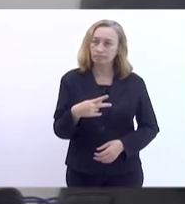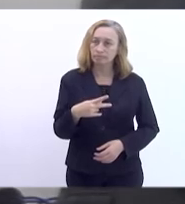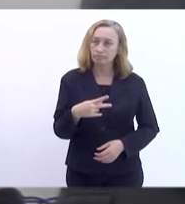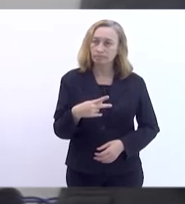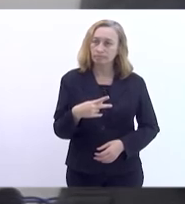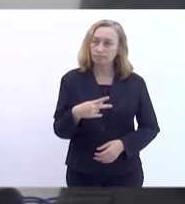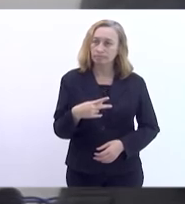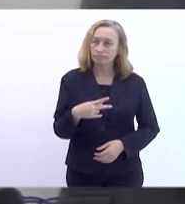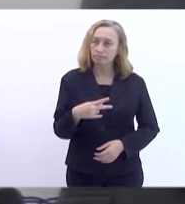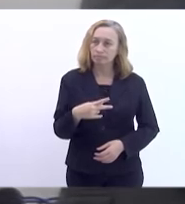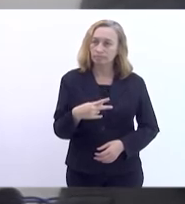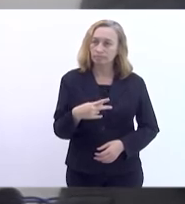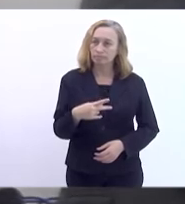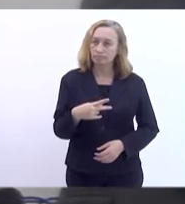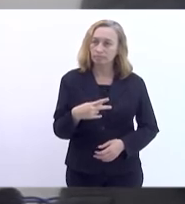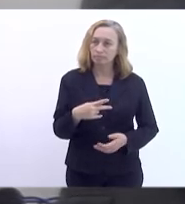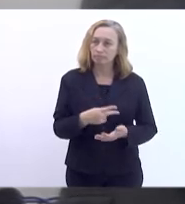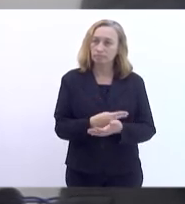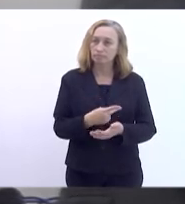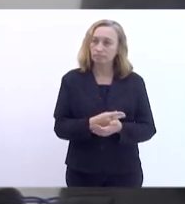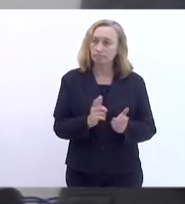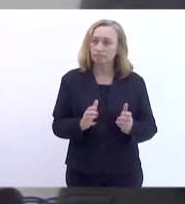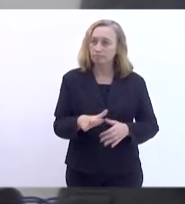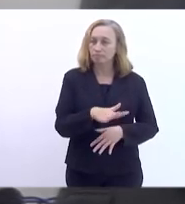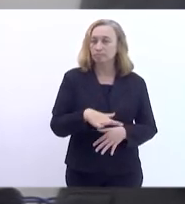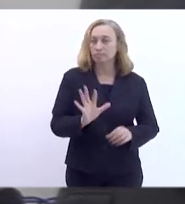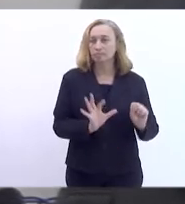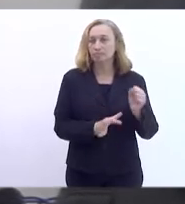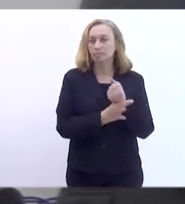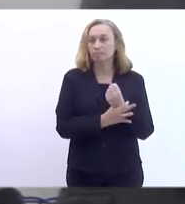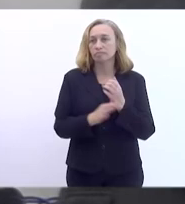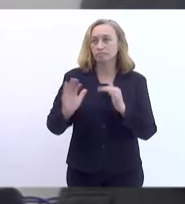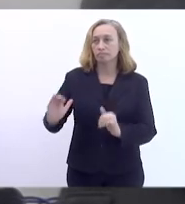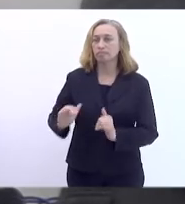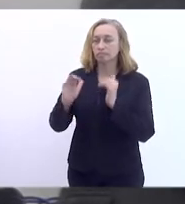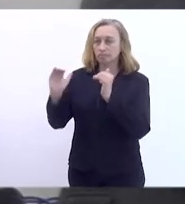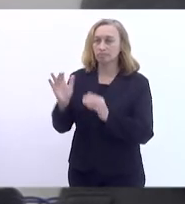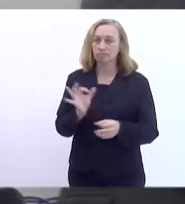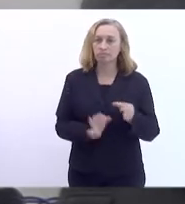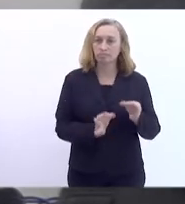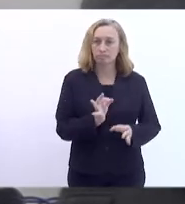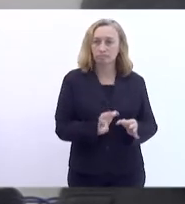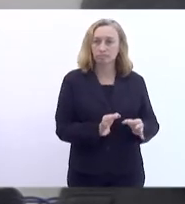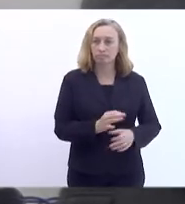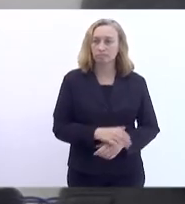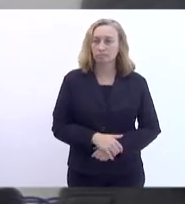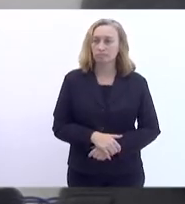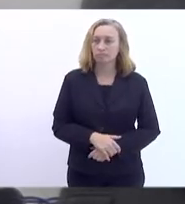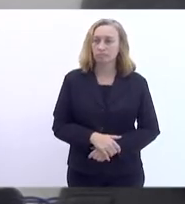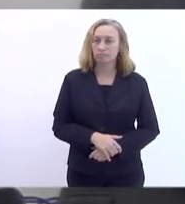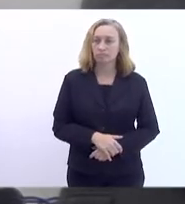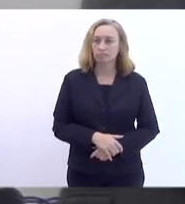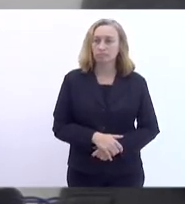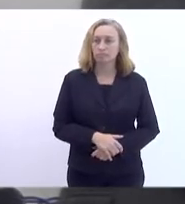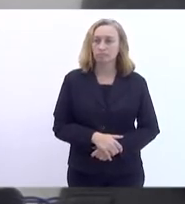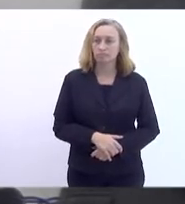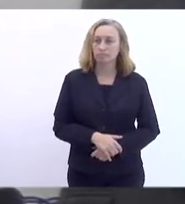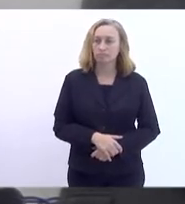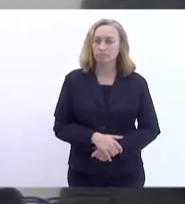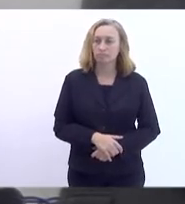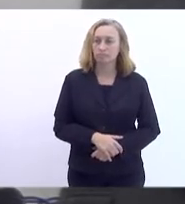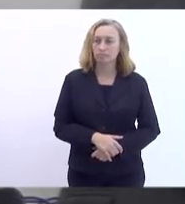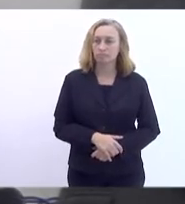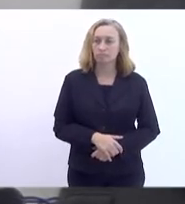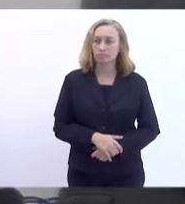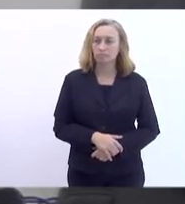é nos mandado de segurança em tribunais superiores né é a e é do do